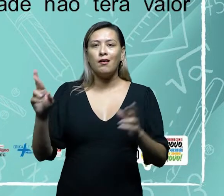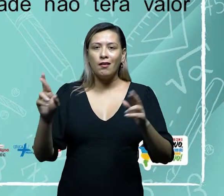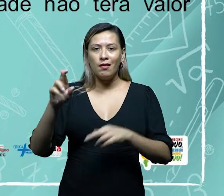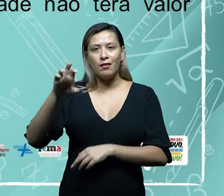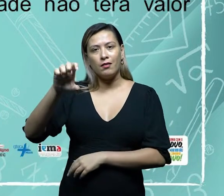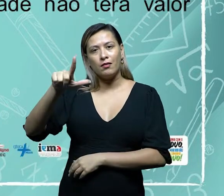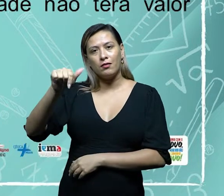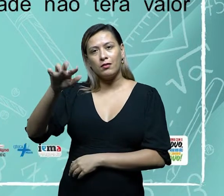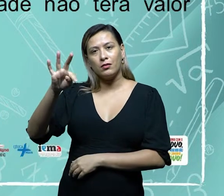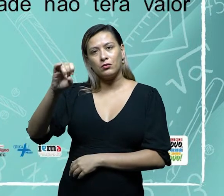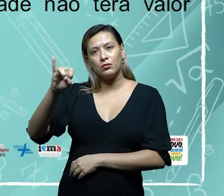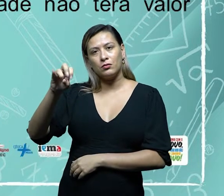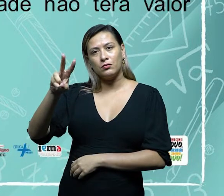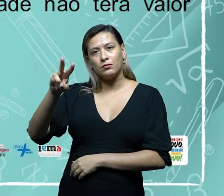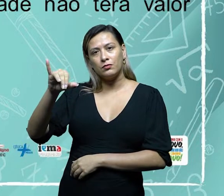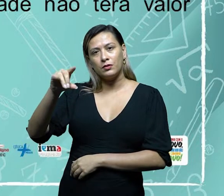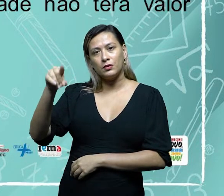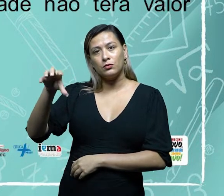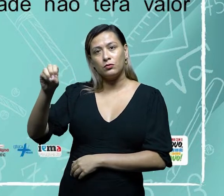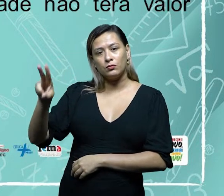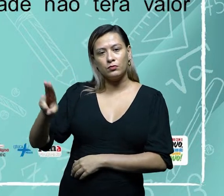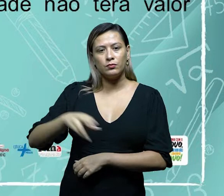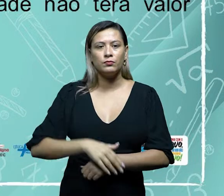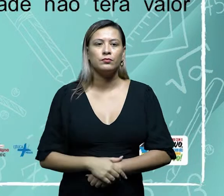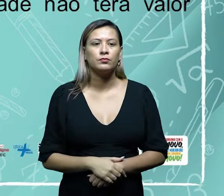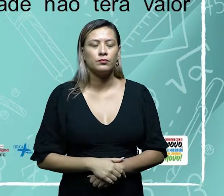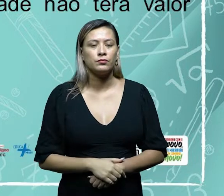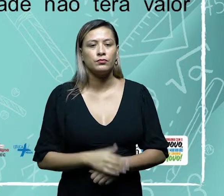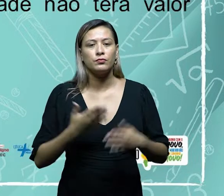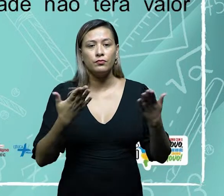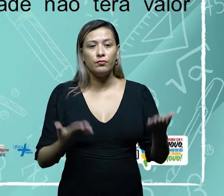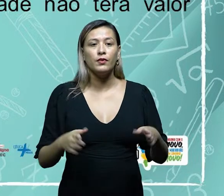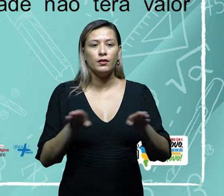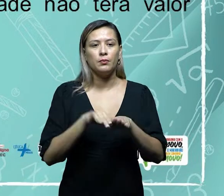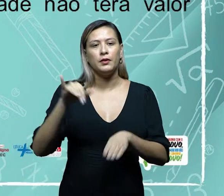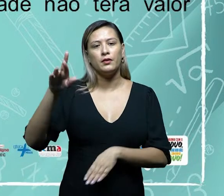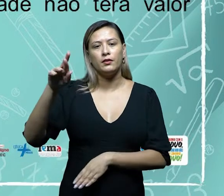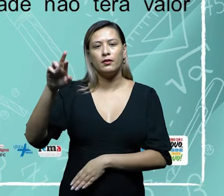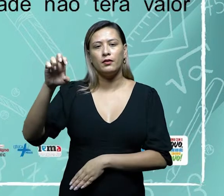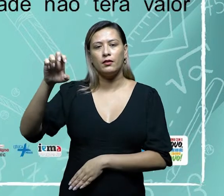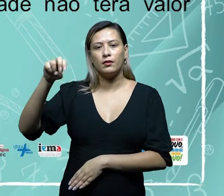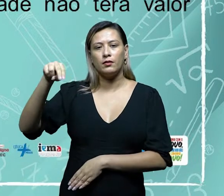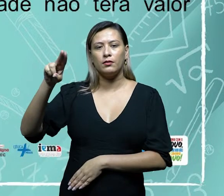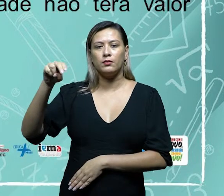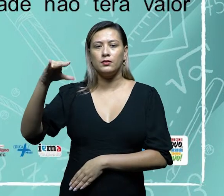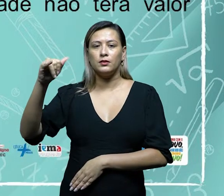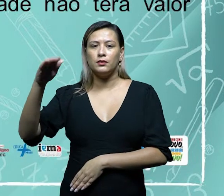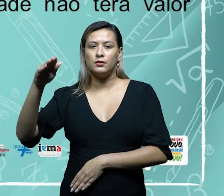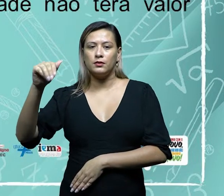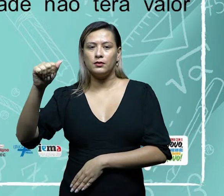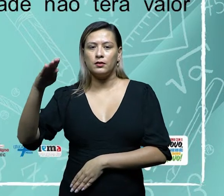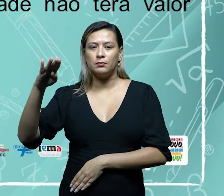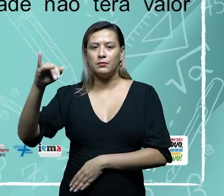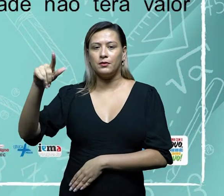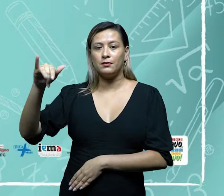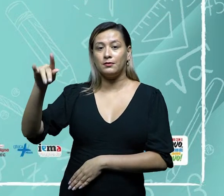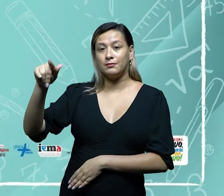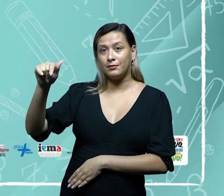a nossa próxima característica a respeito de direitos humanos é a irrenunciabilidade dos direitos, tá